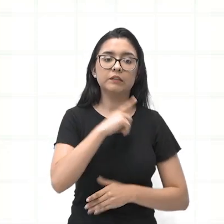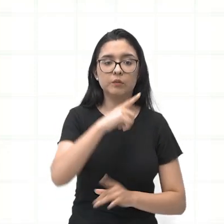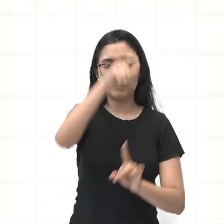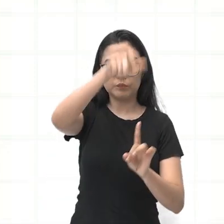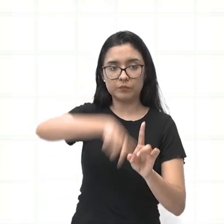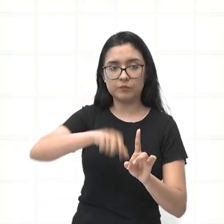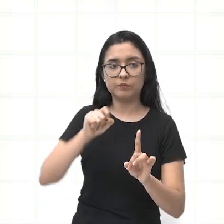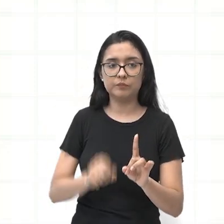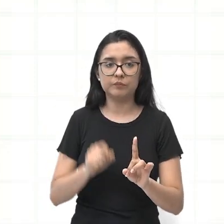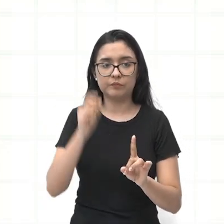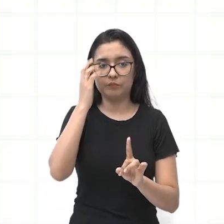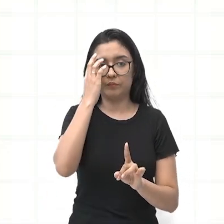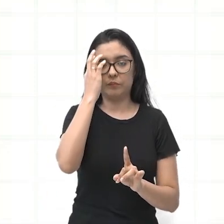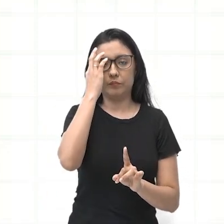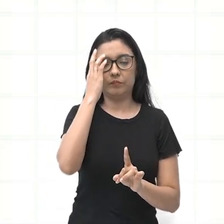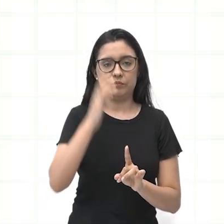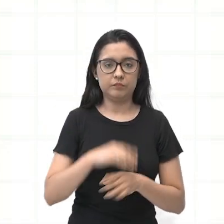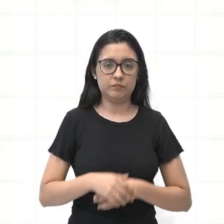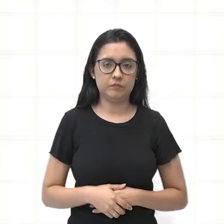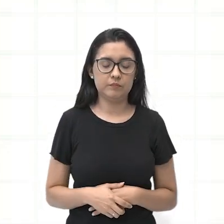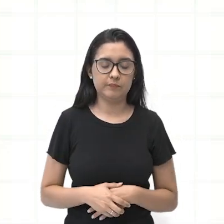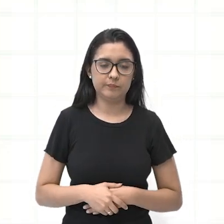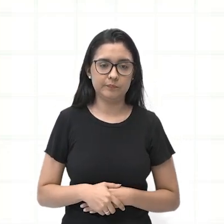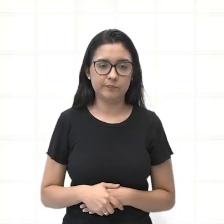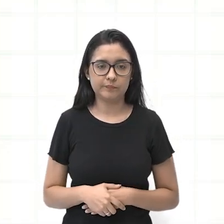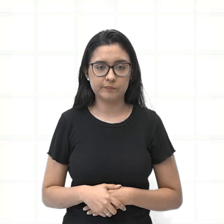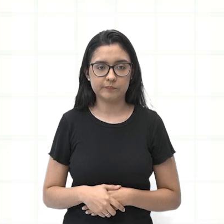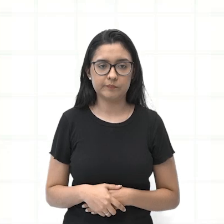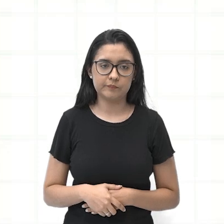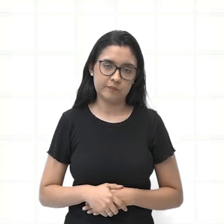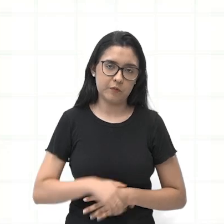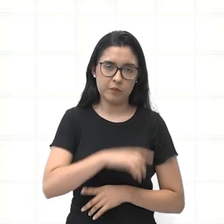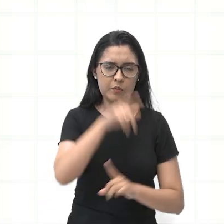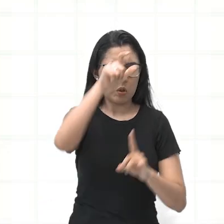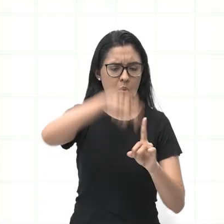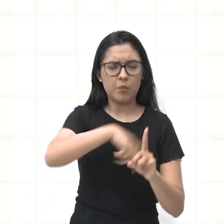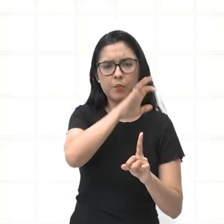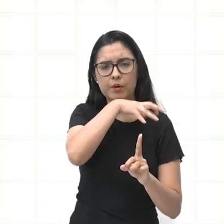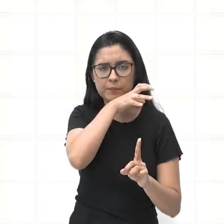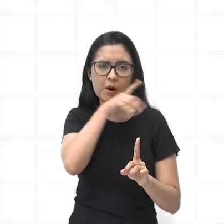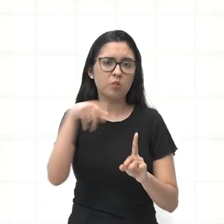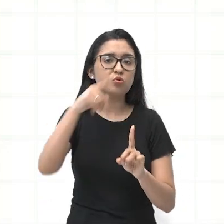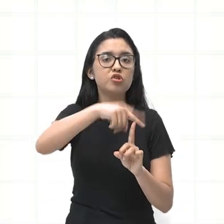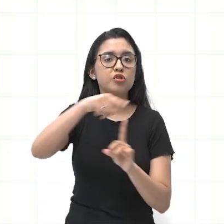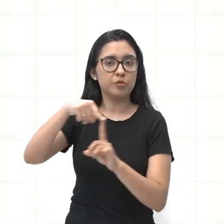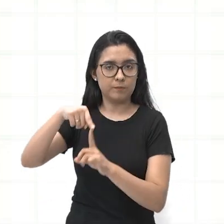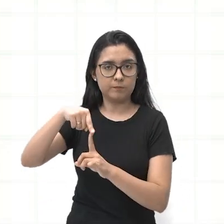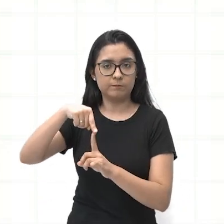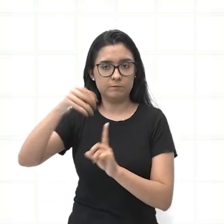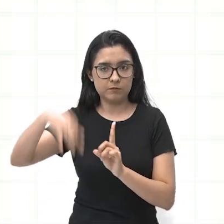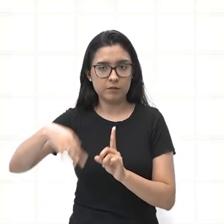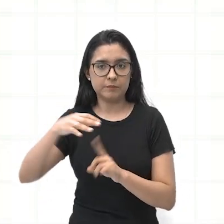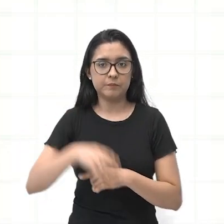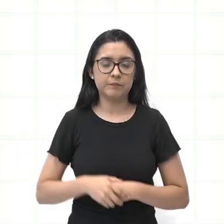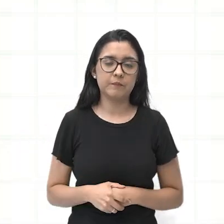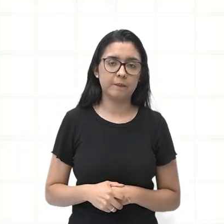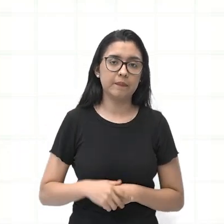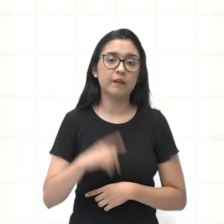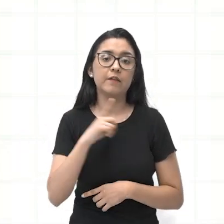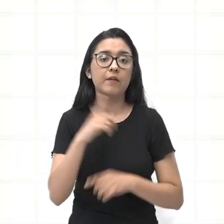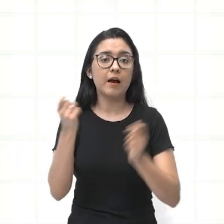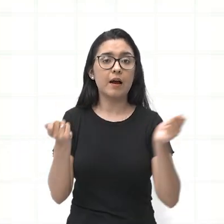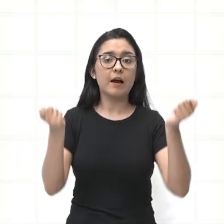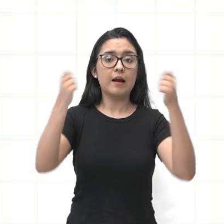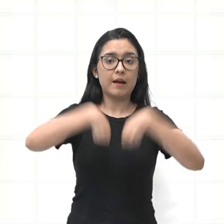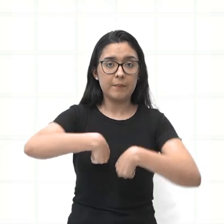organismo, ele é o quê? Uma espécie, né? Então, que vai ser